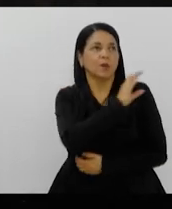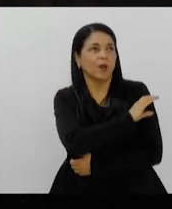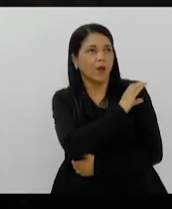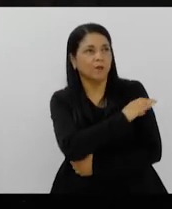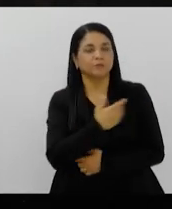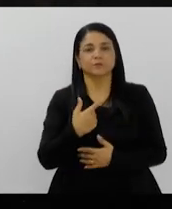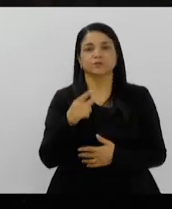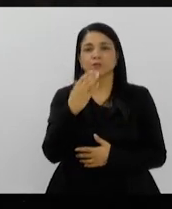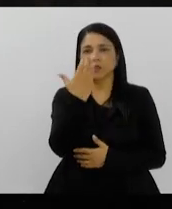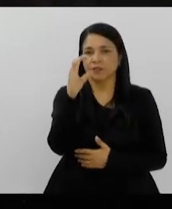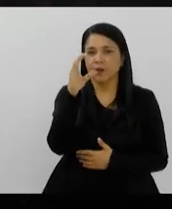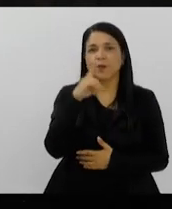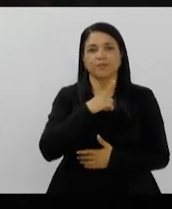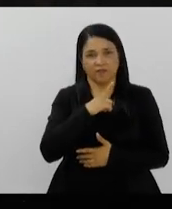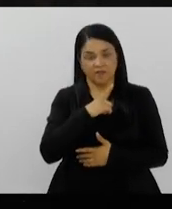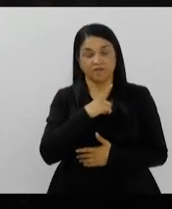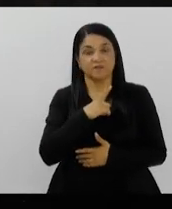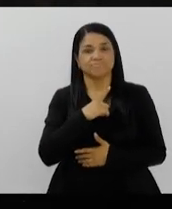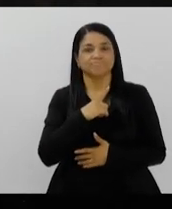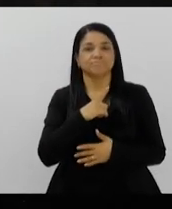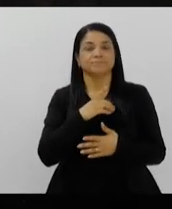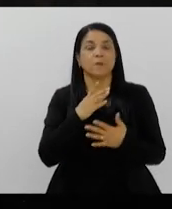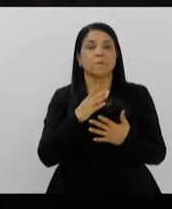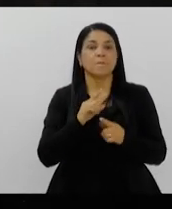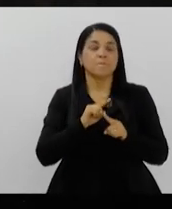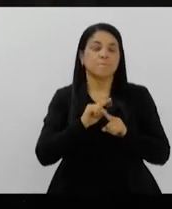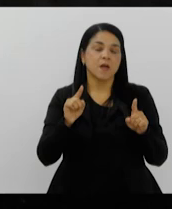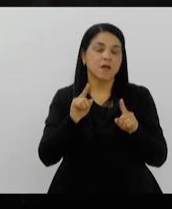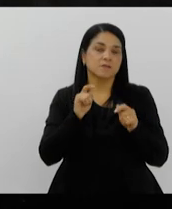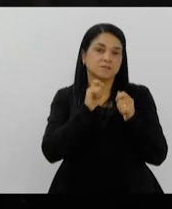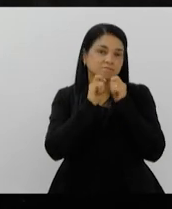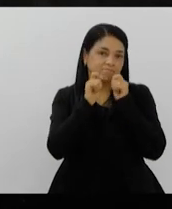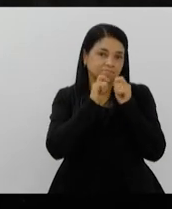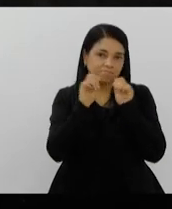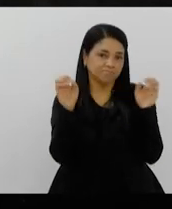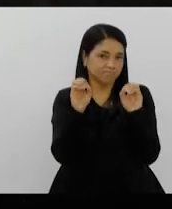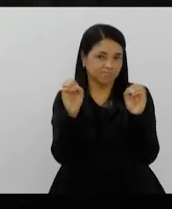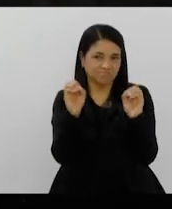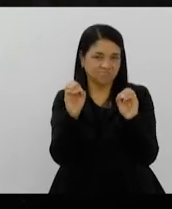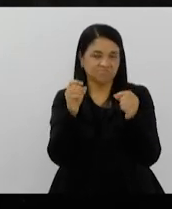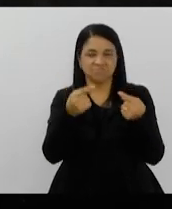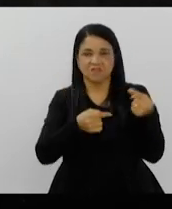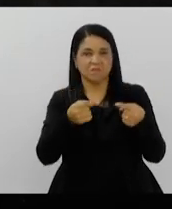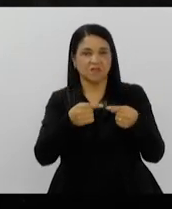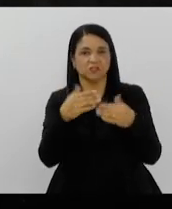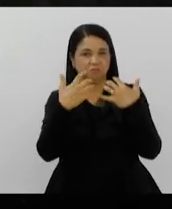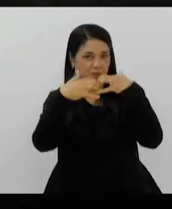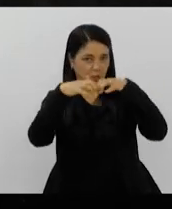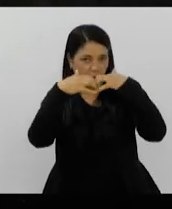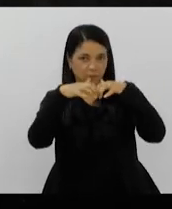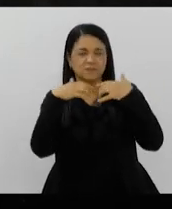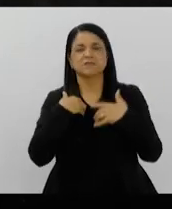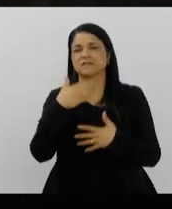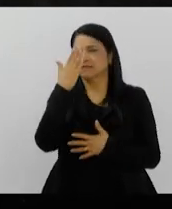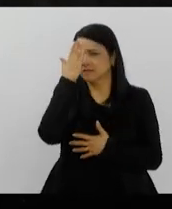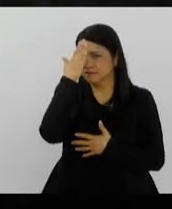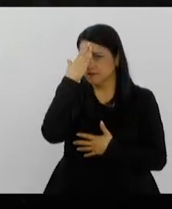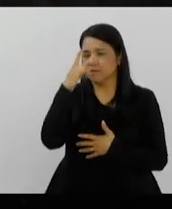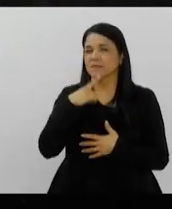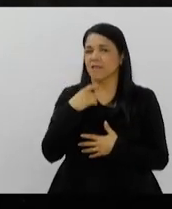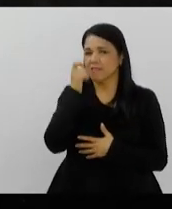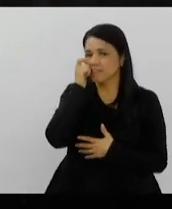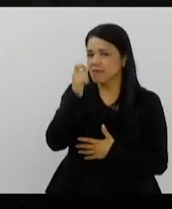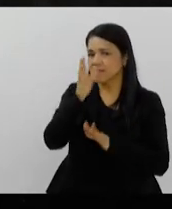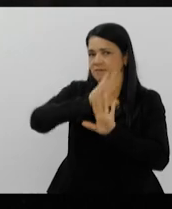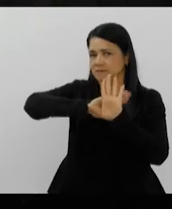Niterói teve, e, infelizmente, nenhum grande veículo de imprensa se dispôs a fazer o debate. É claro que a gente sabe que tem muitos interesses